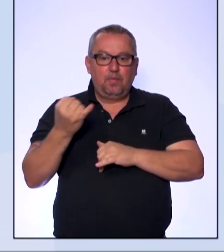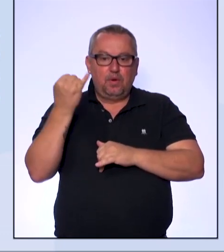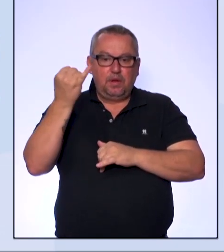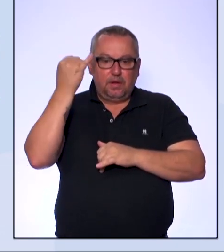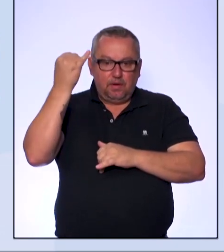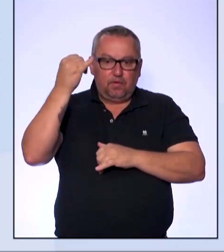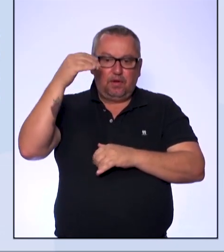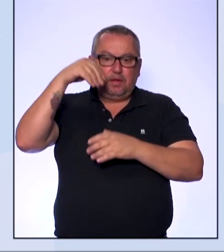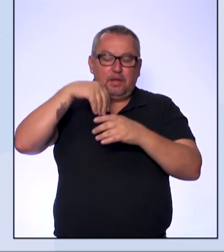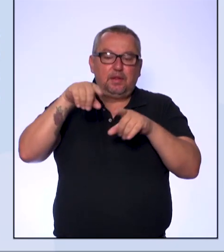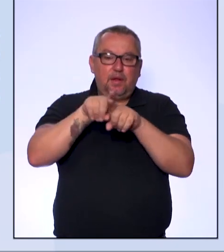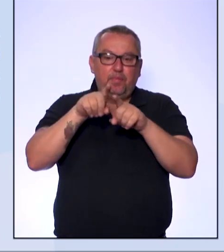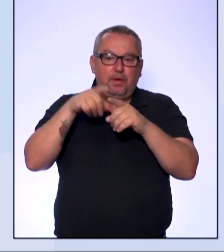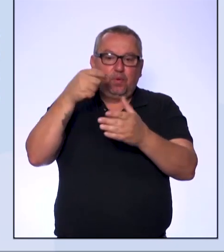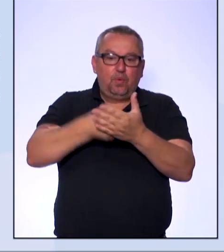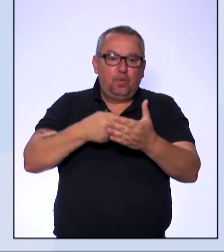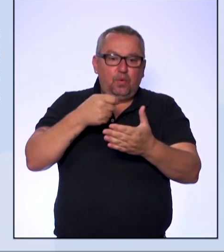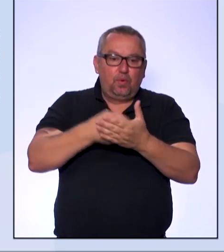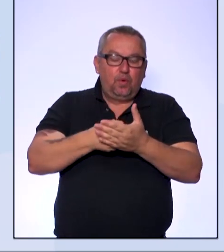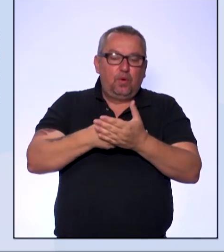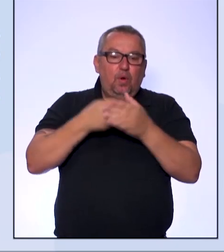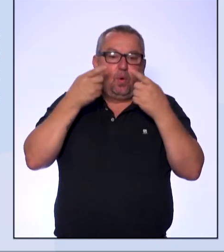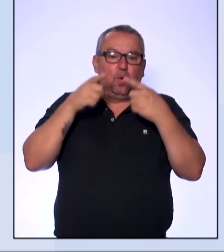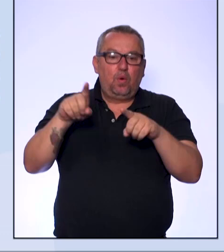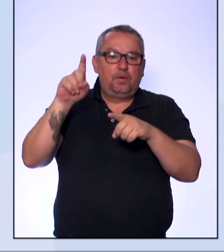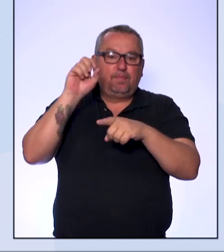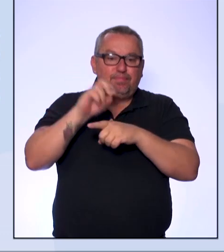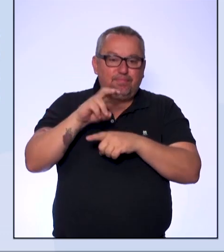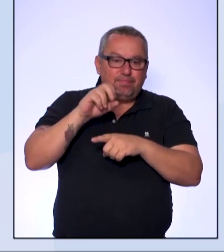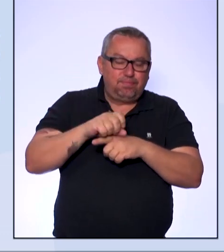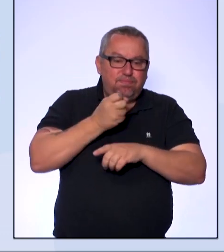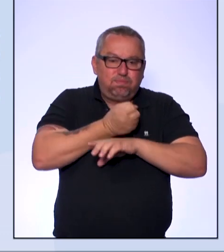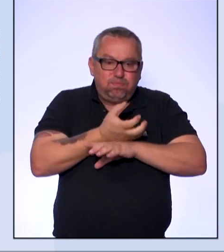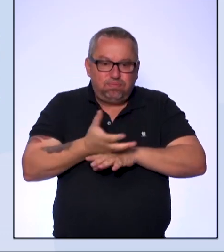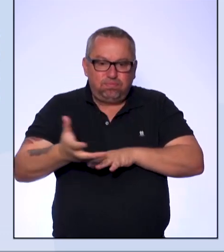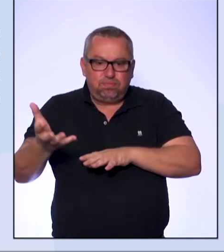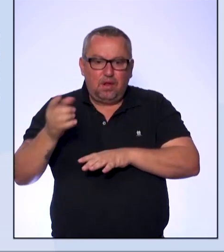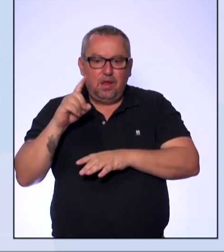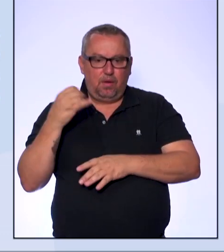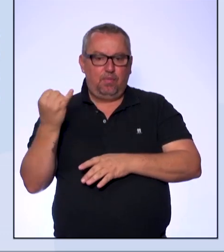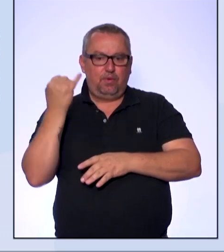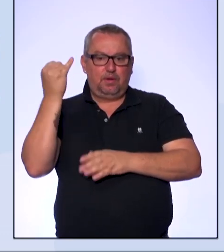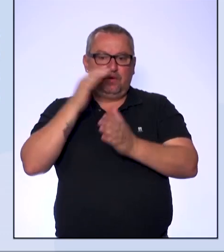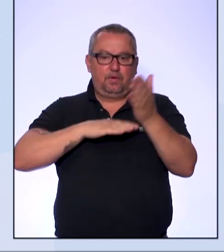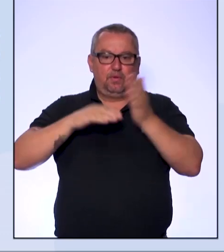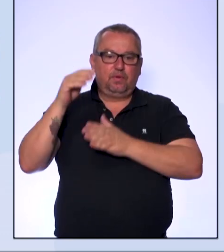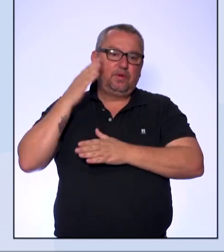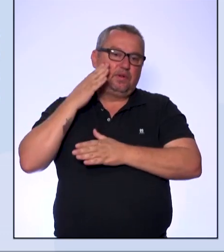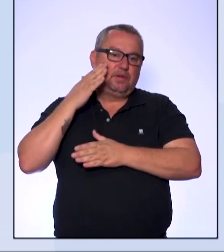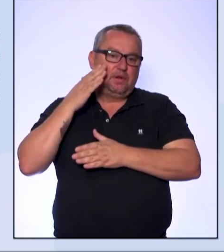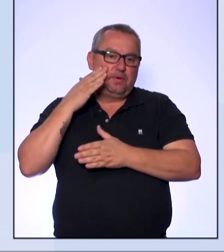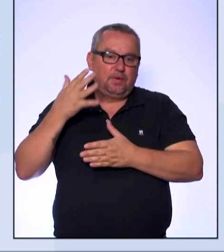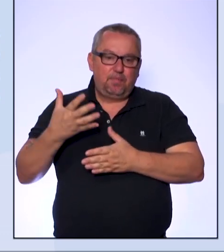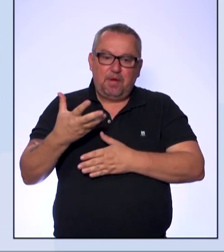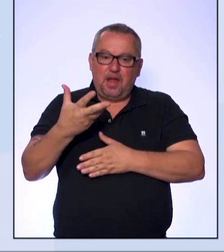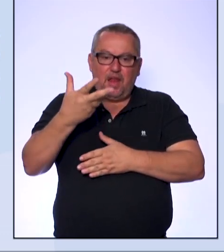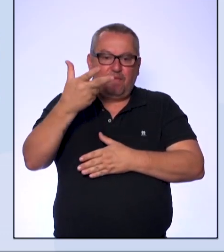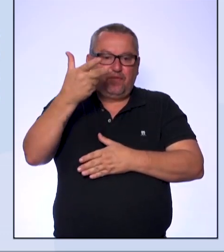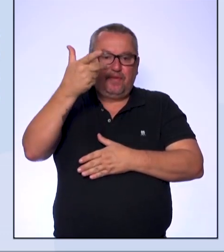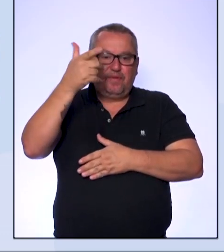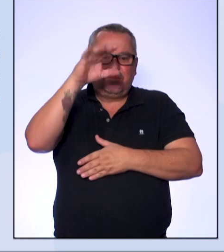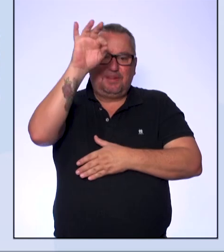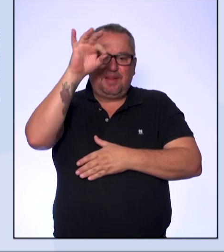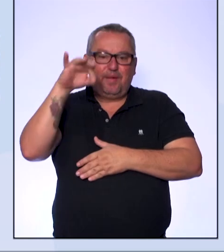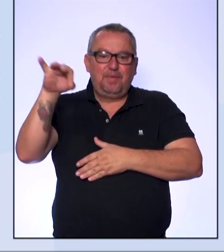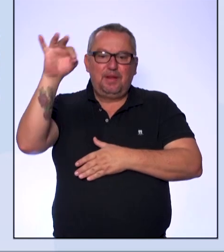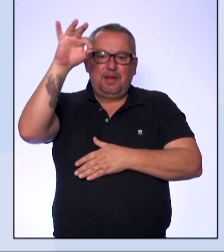abelhas e da luta contra o uso de agrotóxicos. É fundamental que todos saibam cuidar dessas maravilhosas criaturas para que